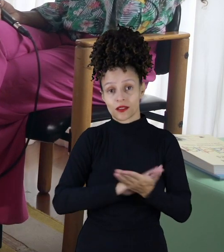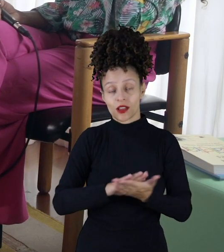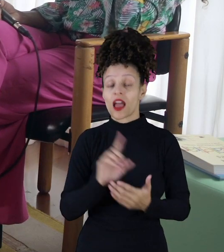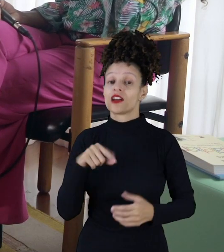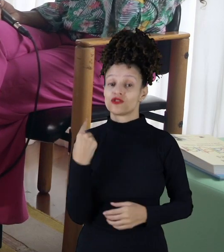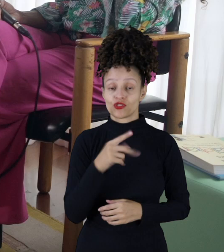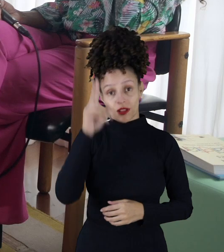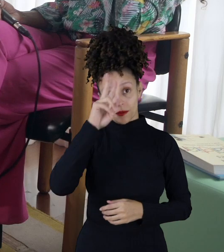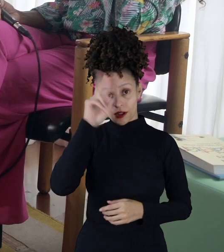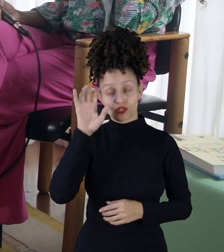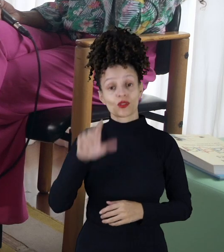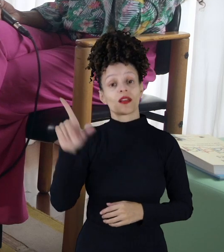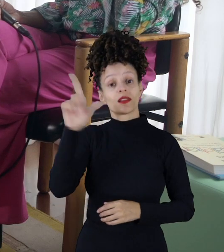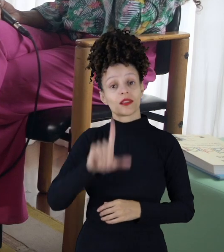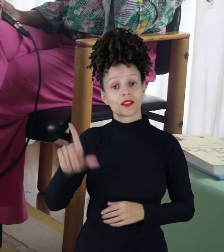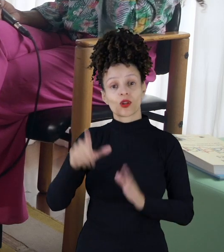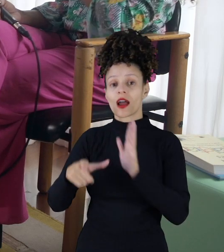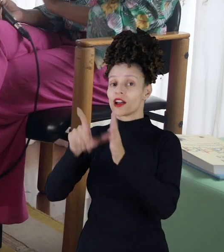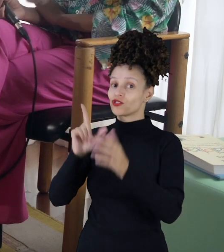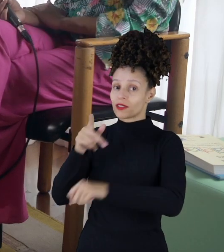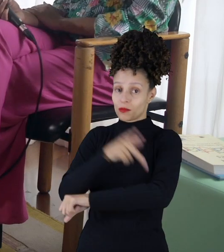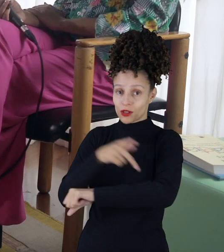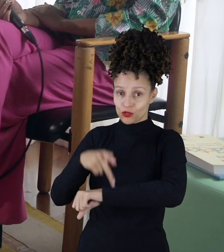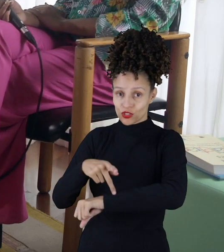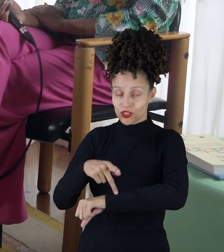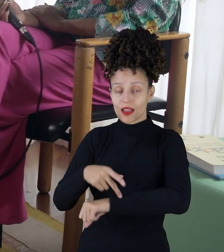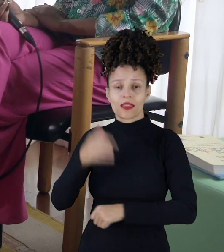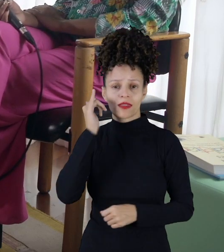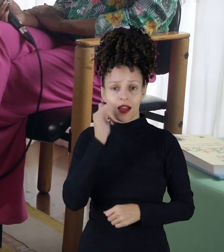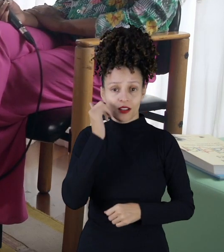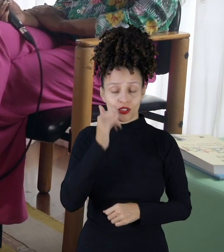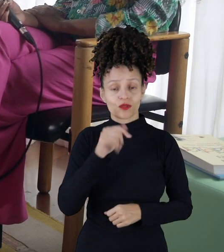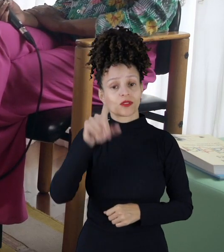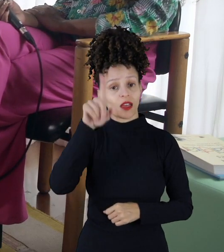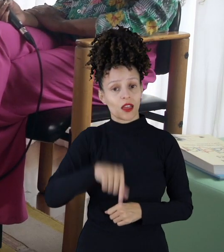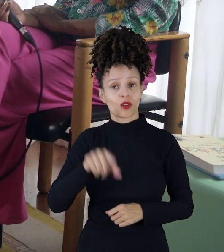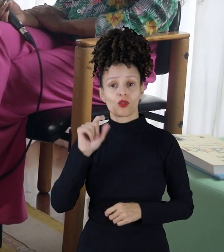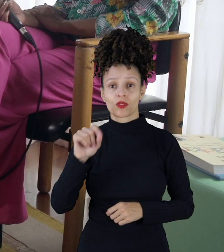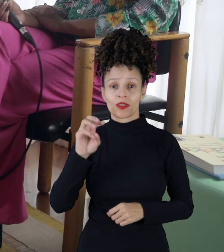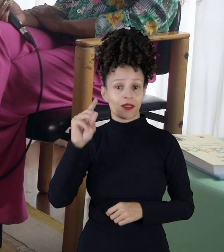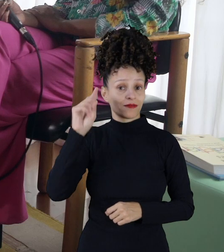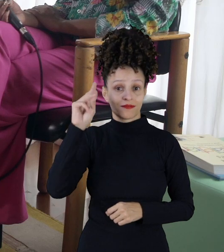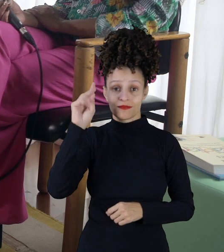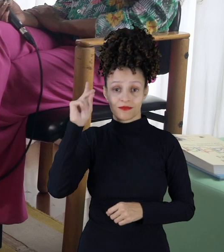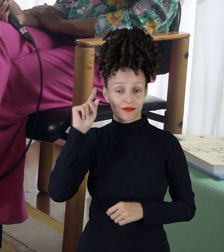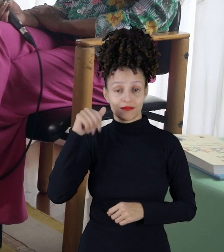ensinar nada. A gente tem que lembrar sempre de que a literatura é anterior até à pedagogia, né? Que as narrativas,